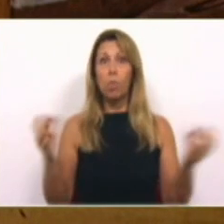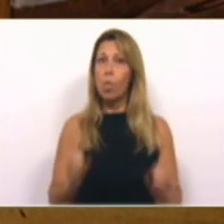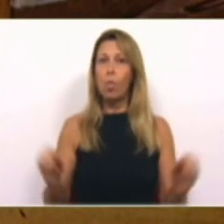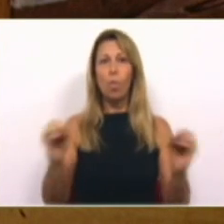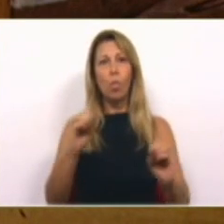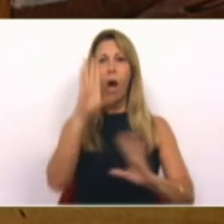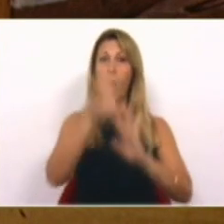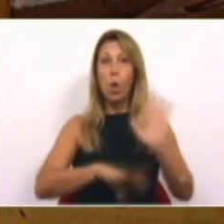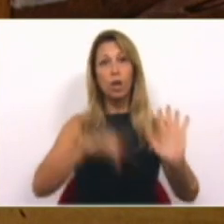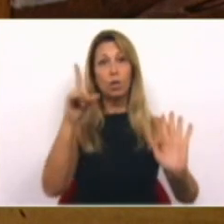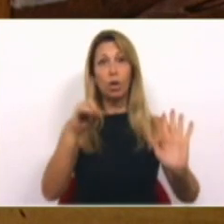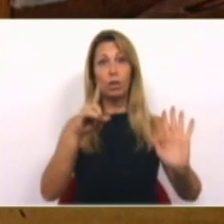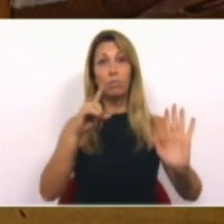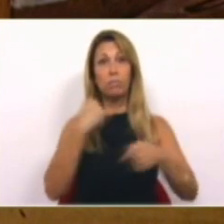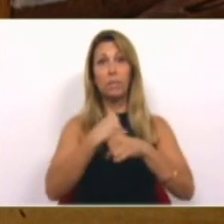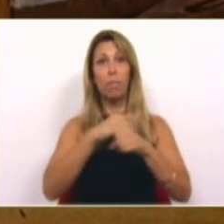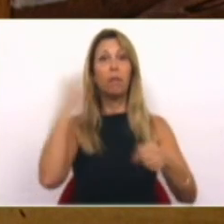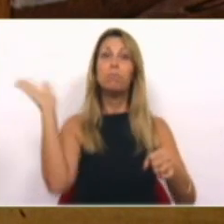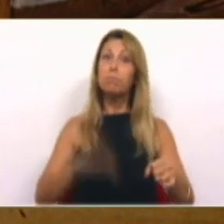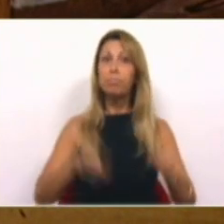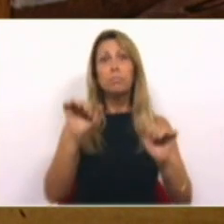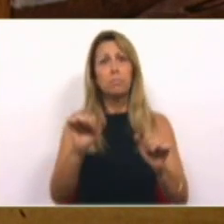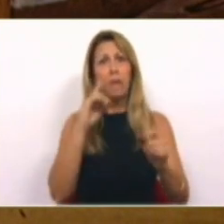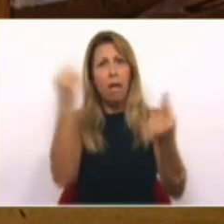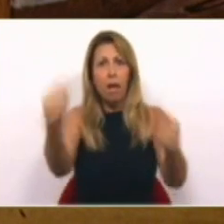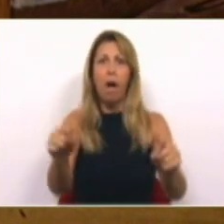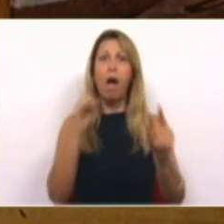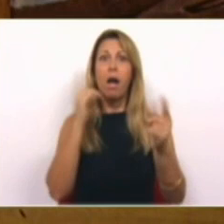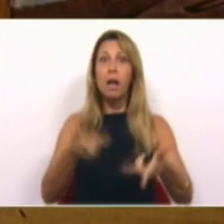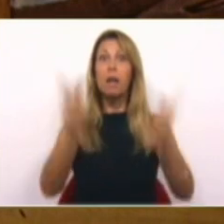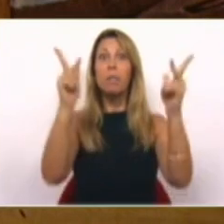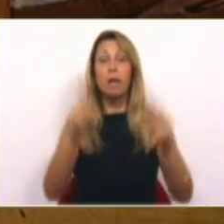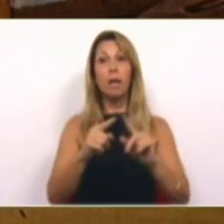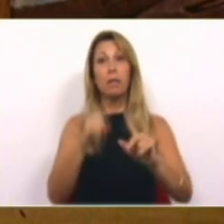e com um claro cunho de liberdade científica e de